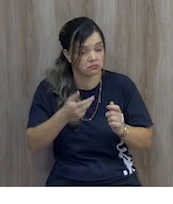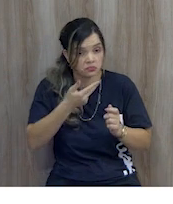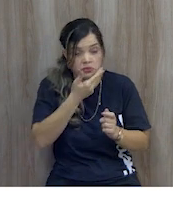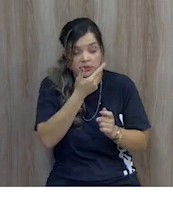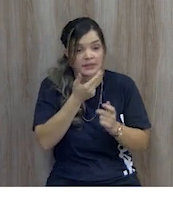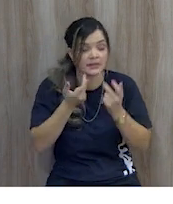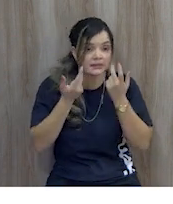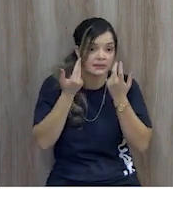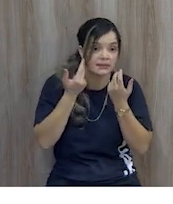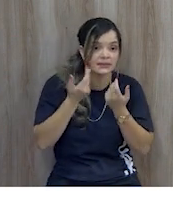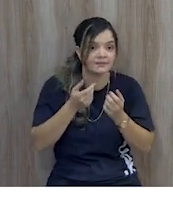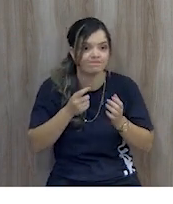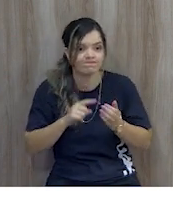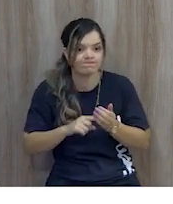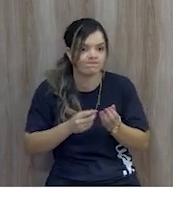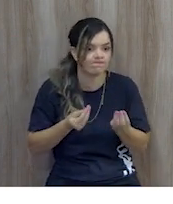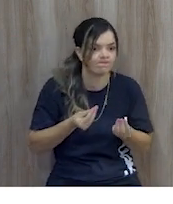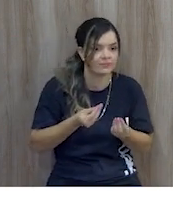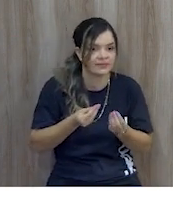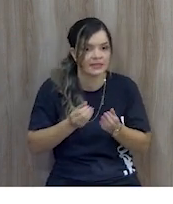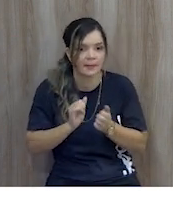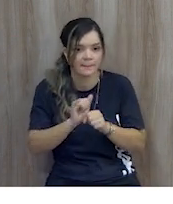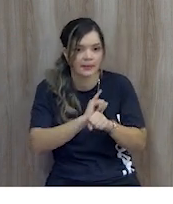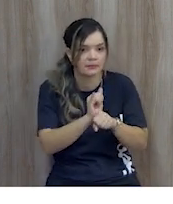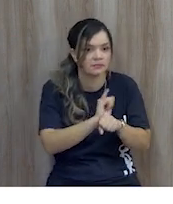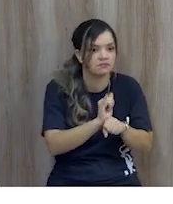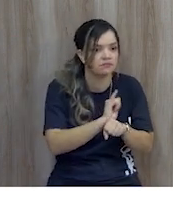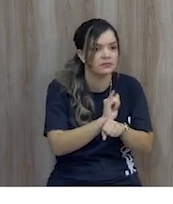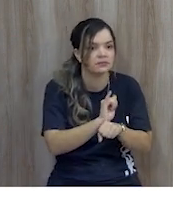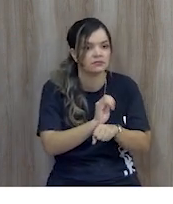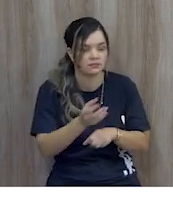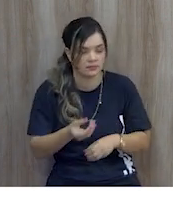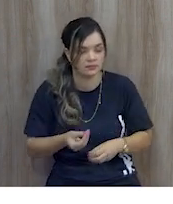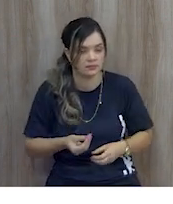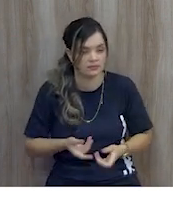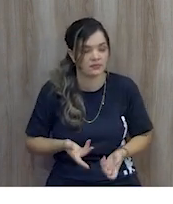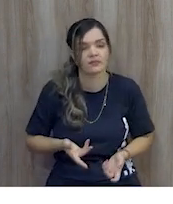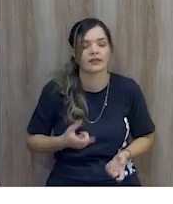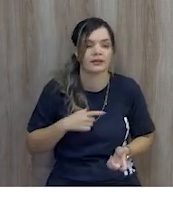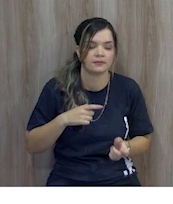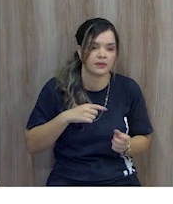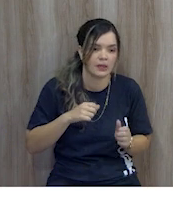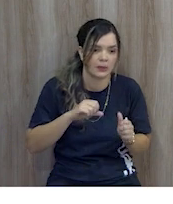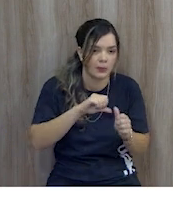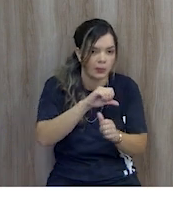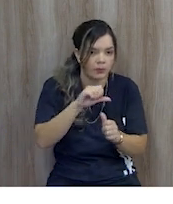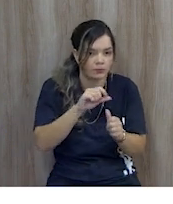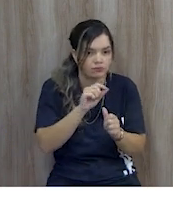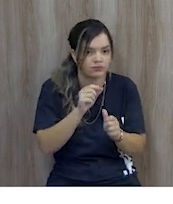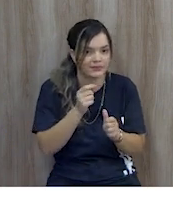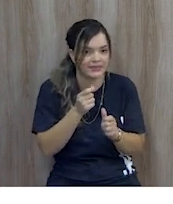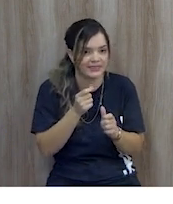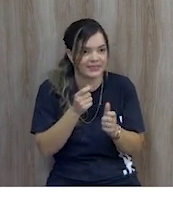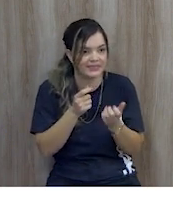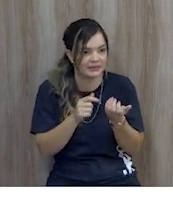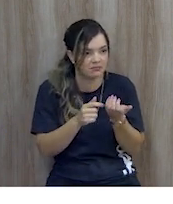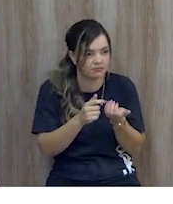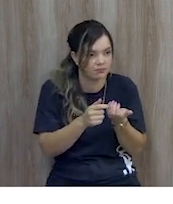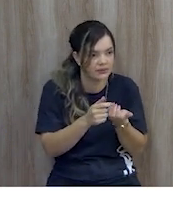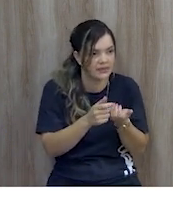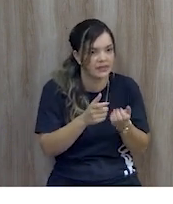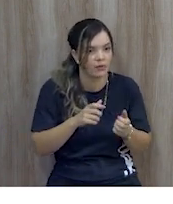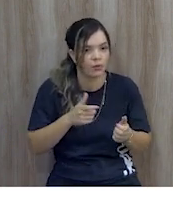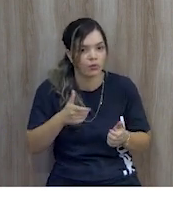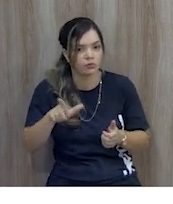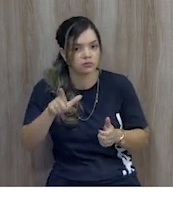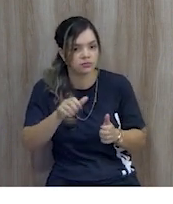Algumas técnicas. Tem muitas técnicas, a gente trouxe as principais aí para vocês, tá? Deslocamento coronário, técnica de Zucchelli,